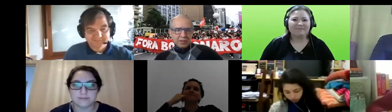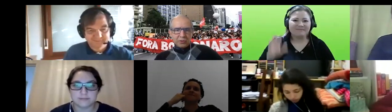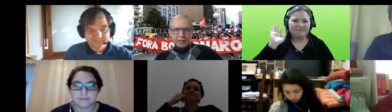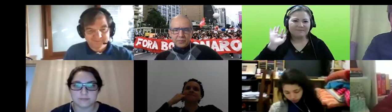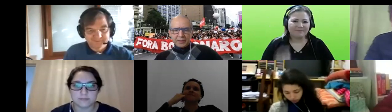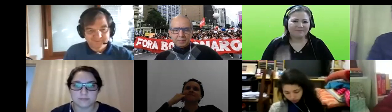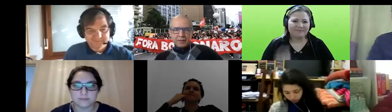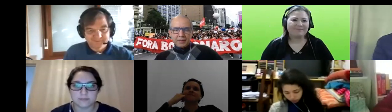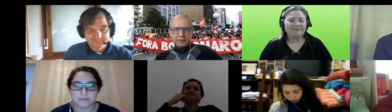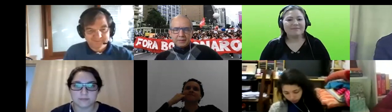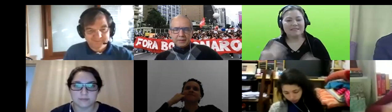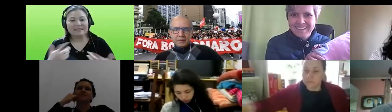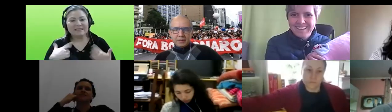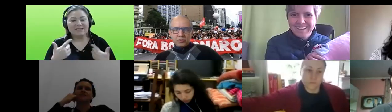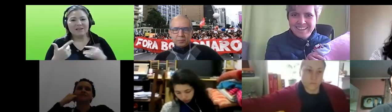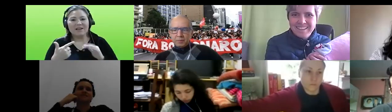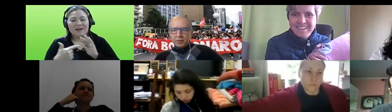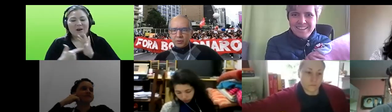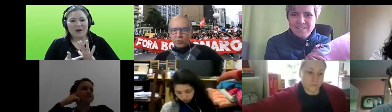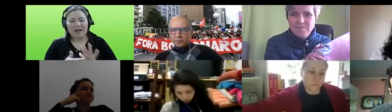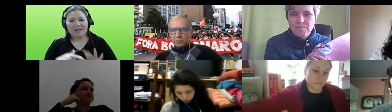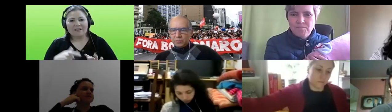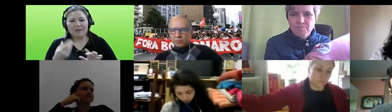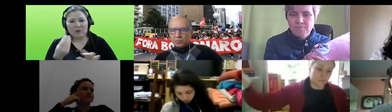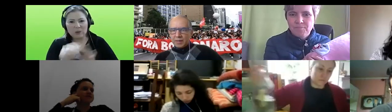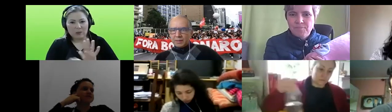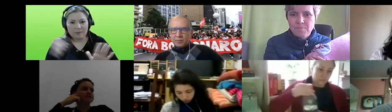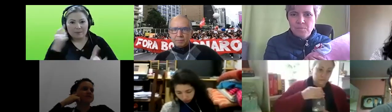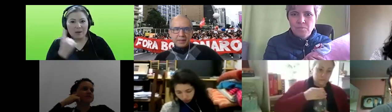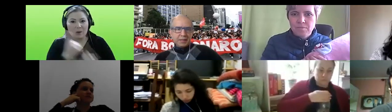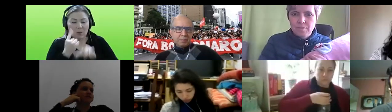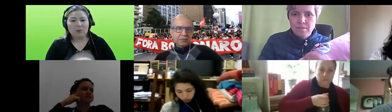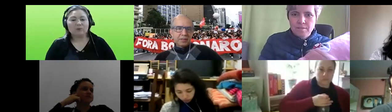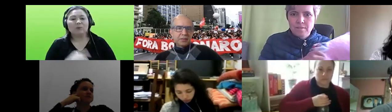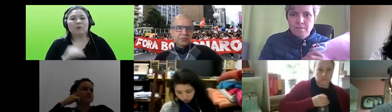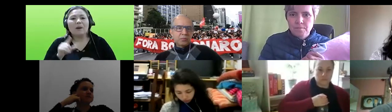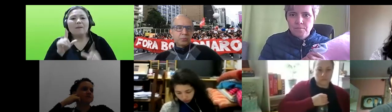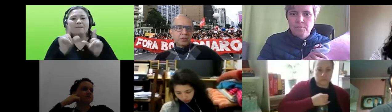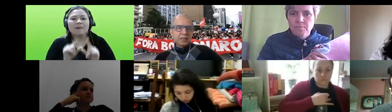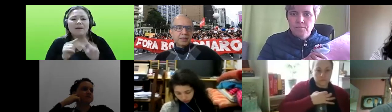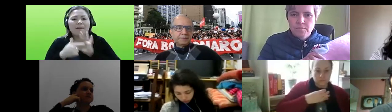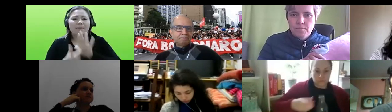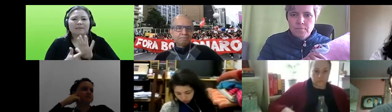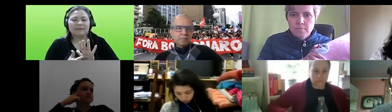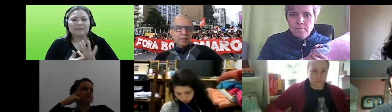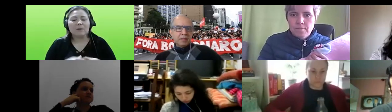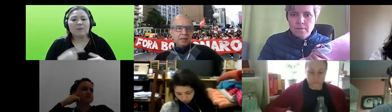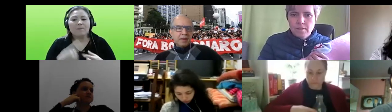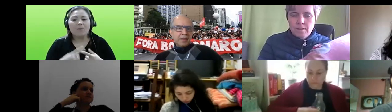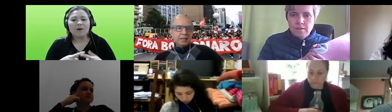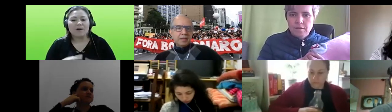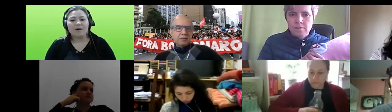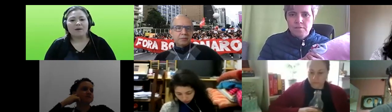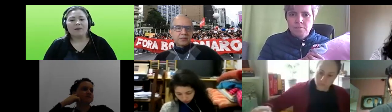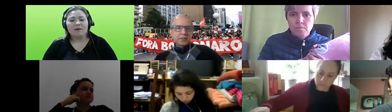Eu tinha colocado aqui para esse primeiro encontro uma pequena apresentação, porque